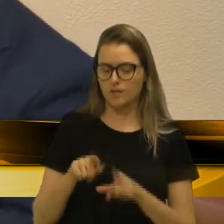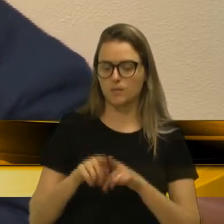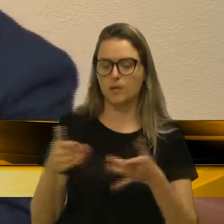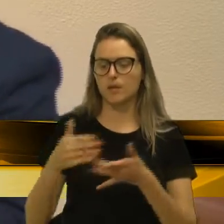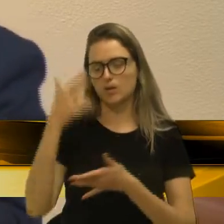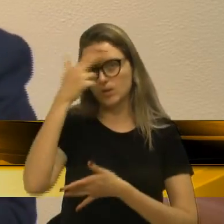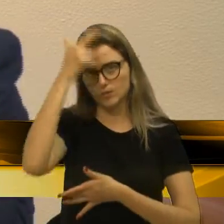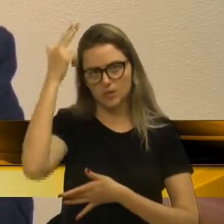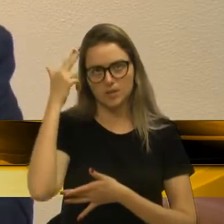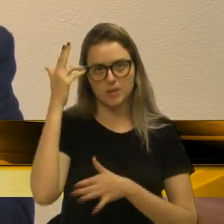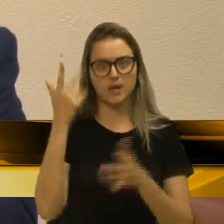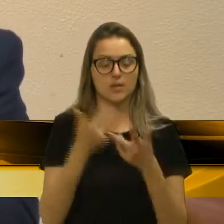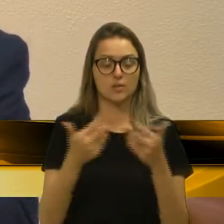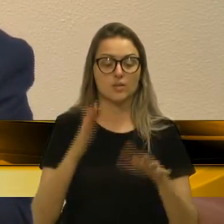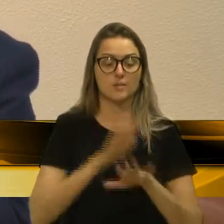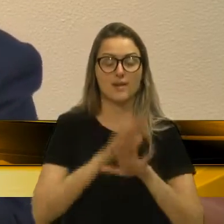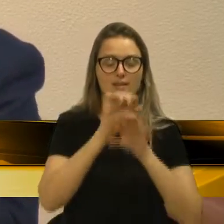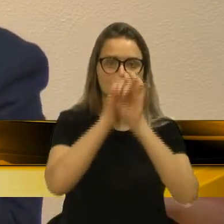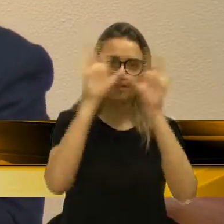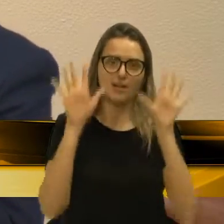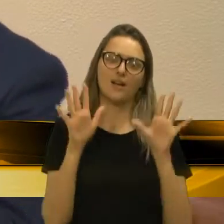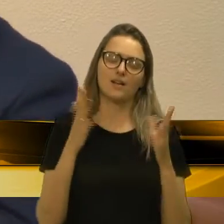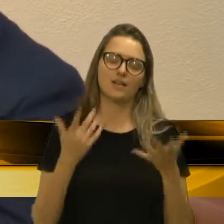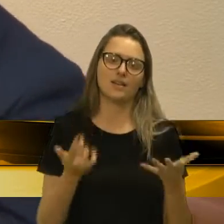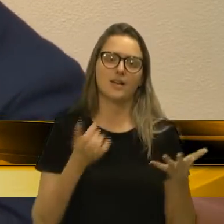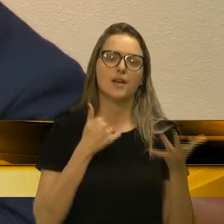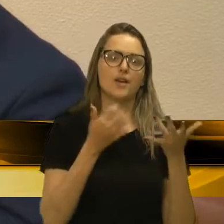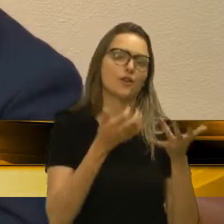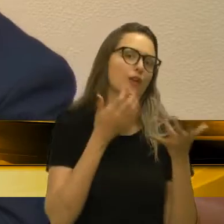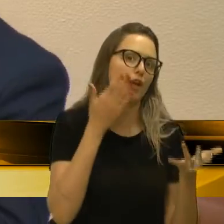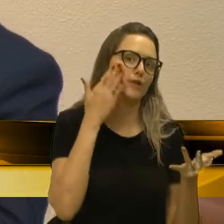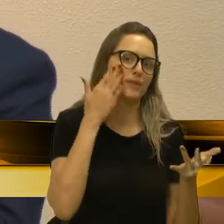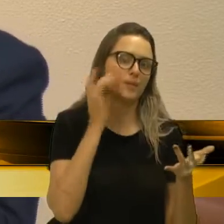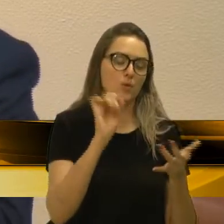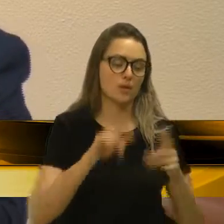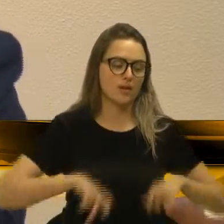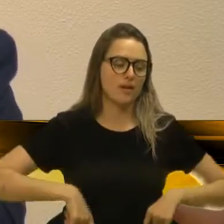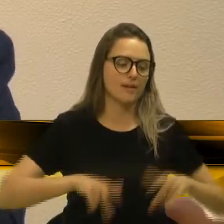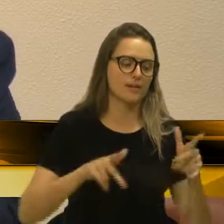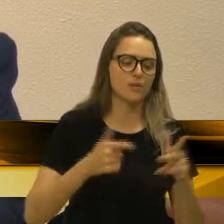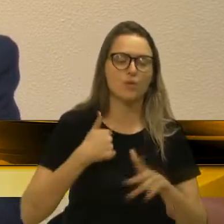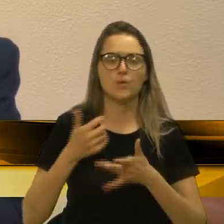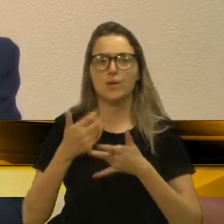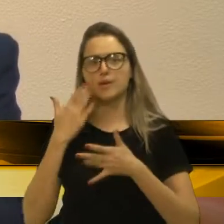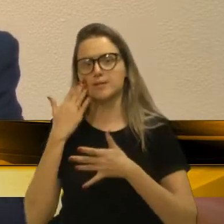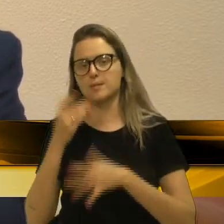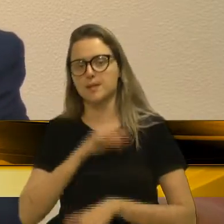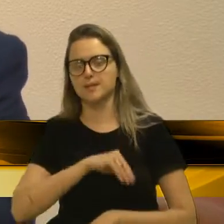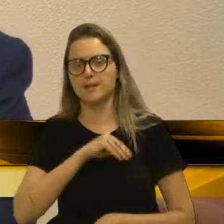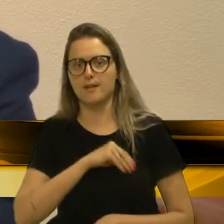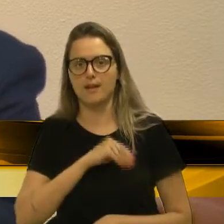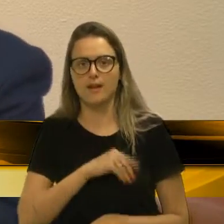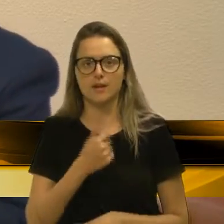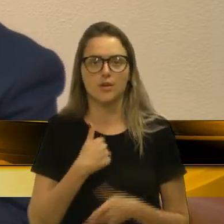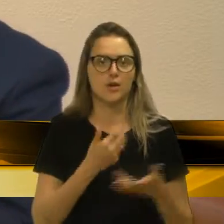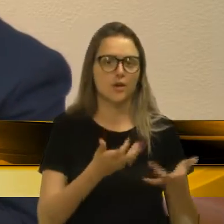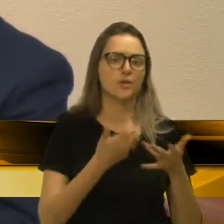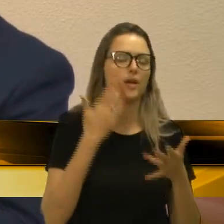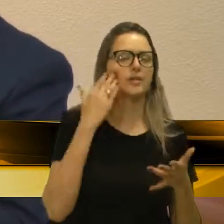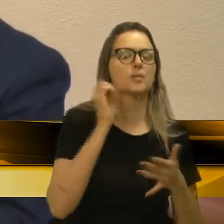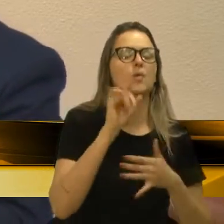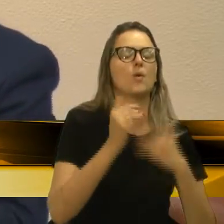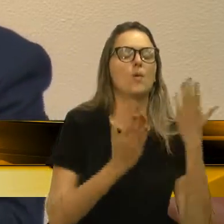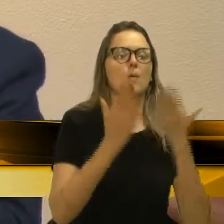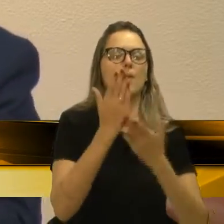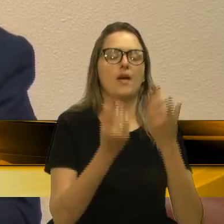tornar transparente. O que não dá é para a população, eu quero saber a despesa, eu quero saber o salário, eu quero saber qual licitação, é